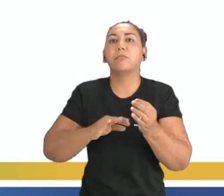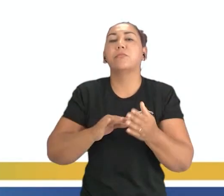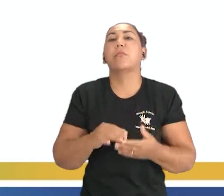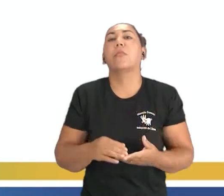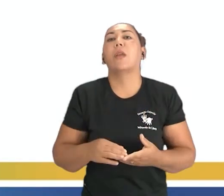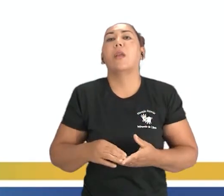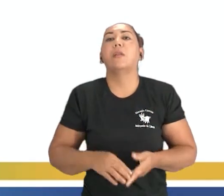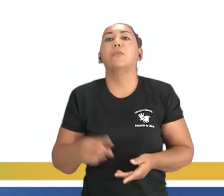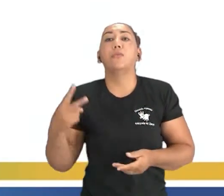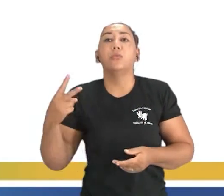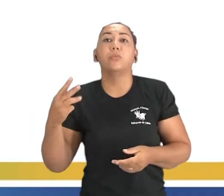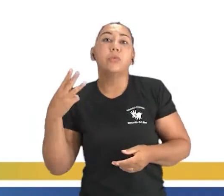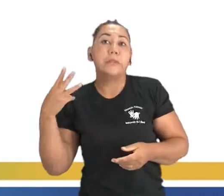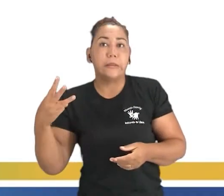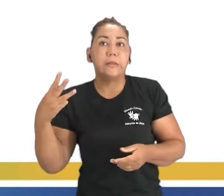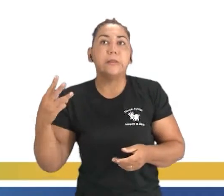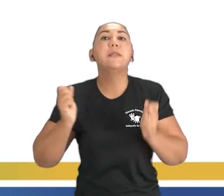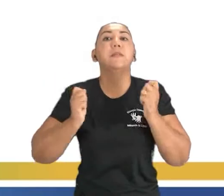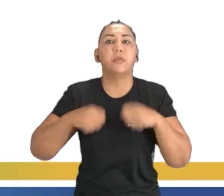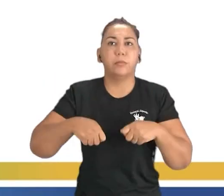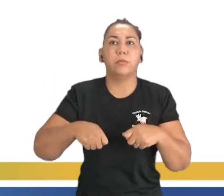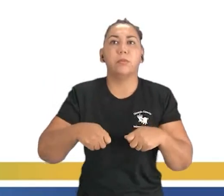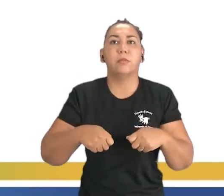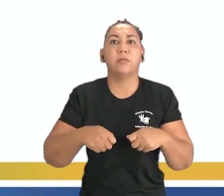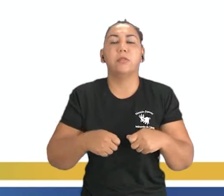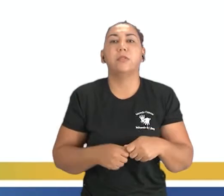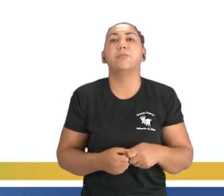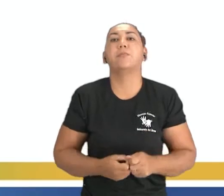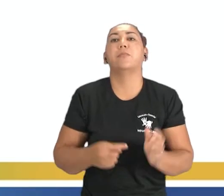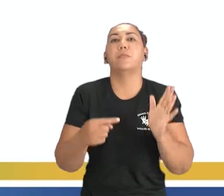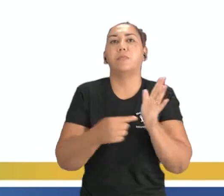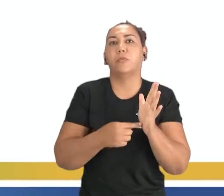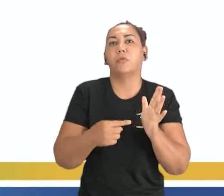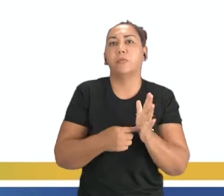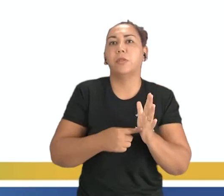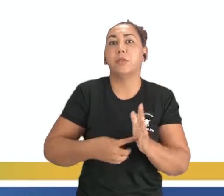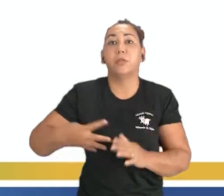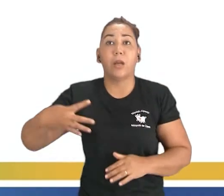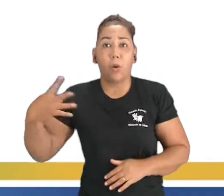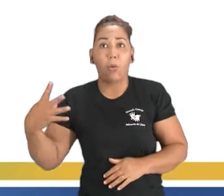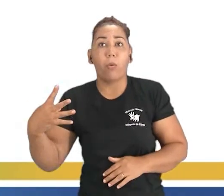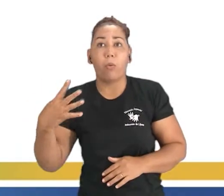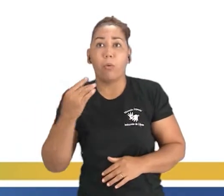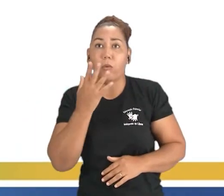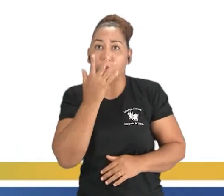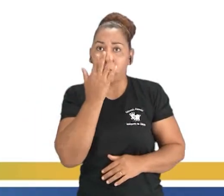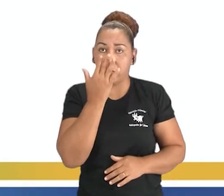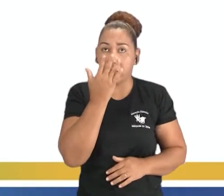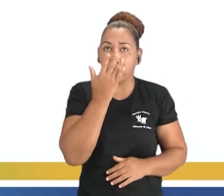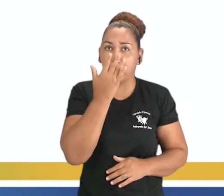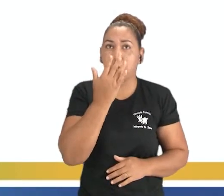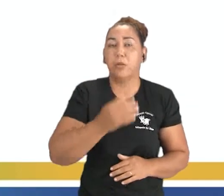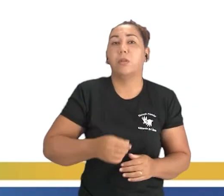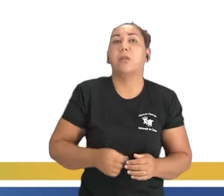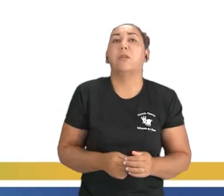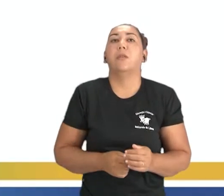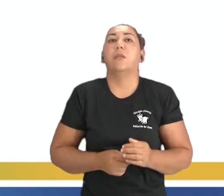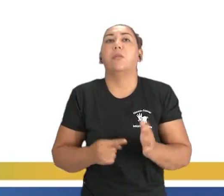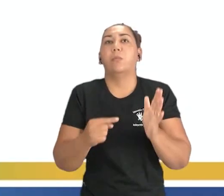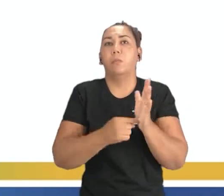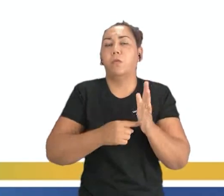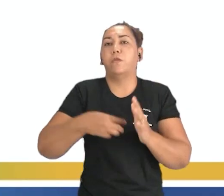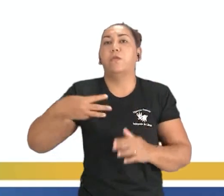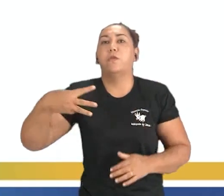de possibilidades da cor externa e da cor do círculo, nós temos então um total de